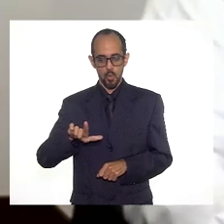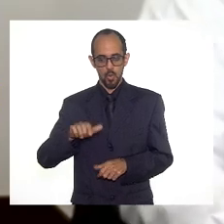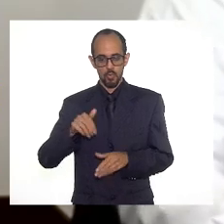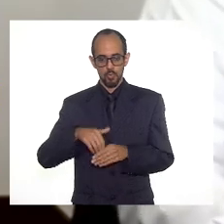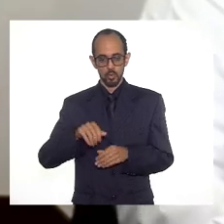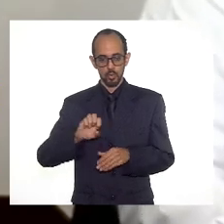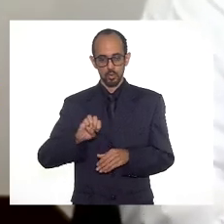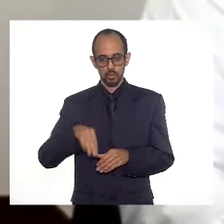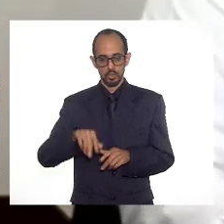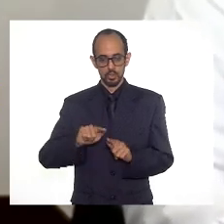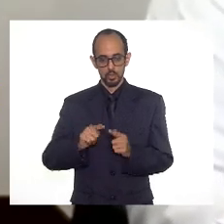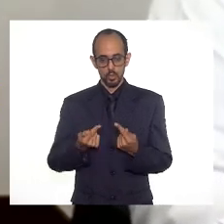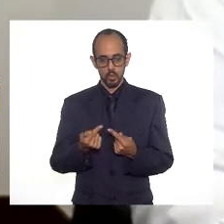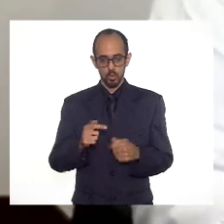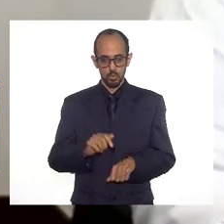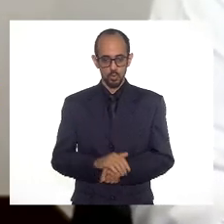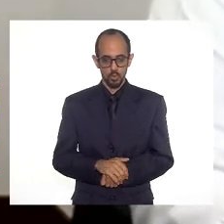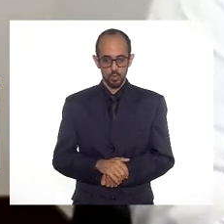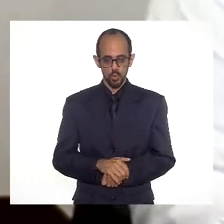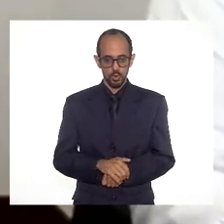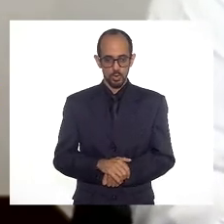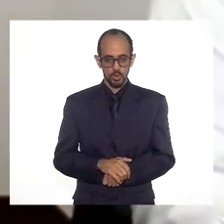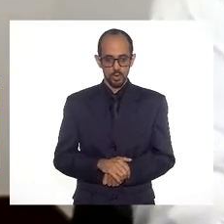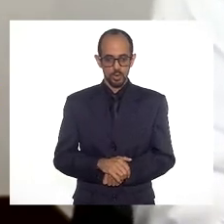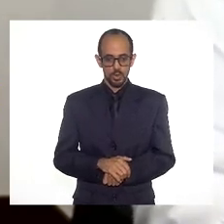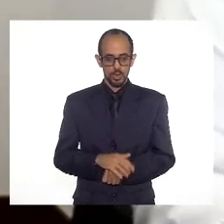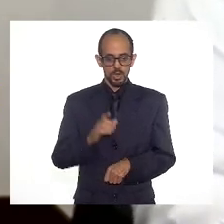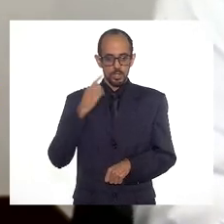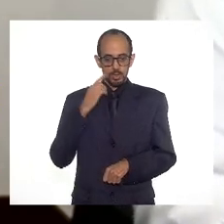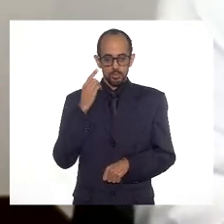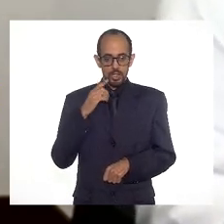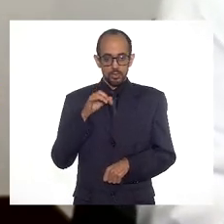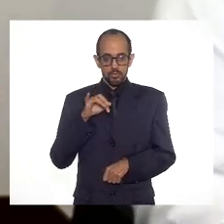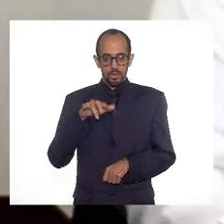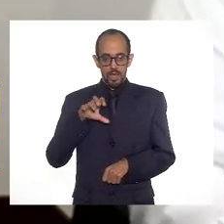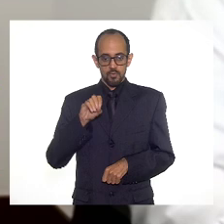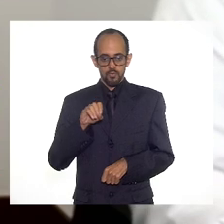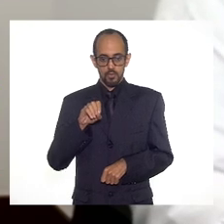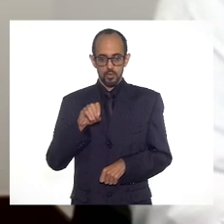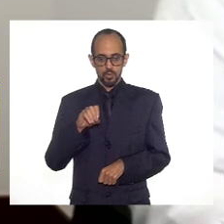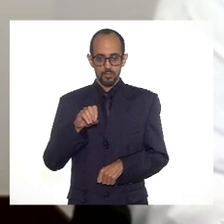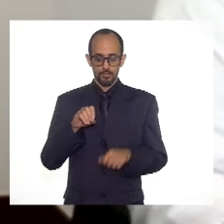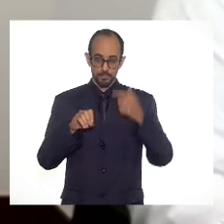Poubel votou sim no grupo. Deputado Flávio Serafini.